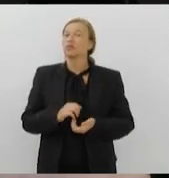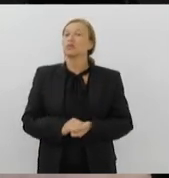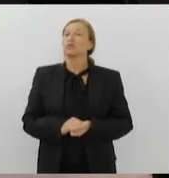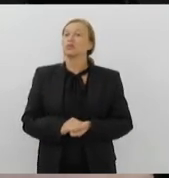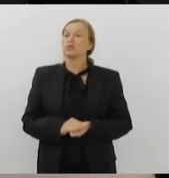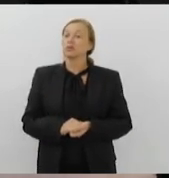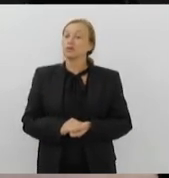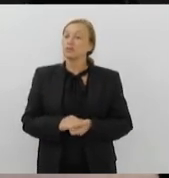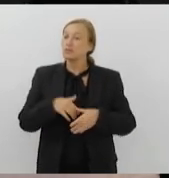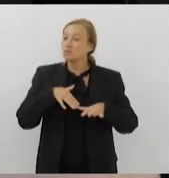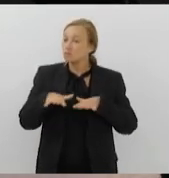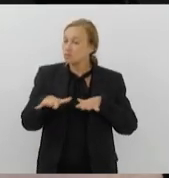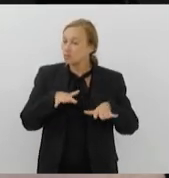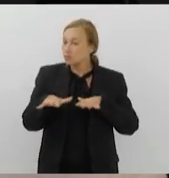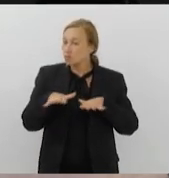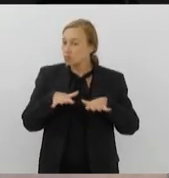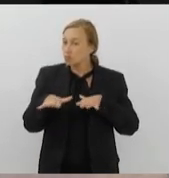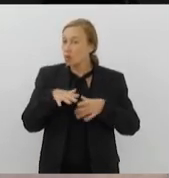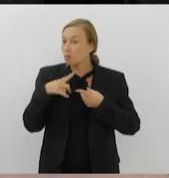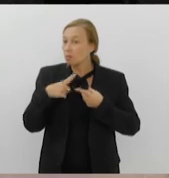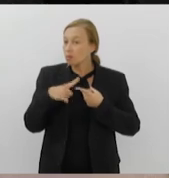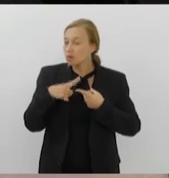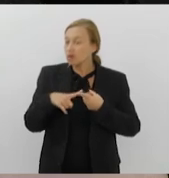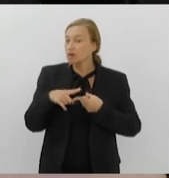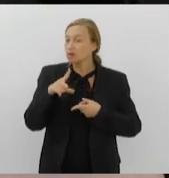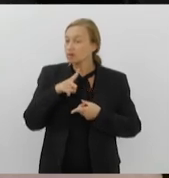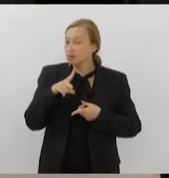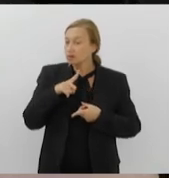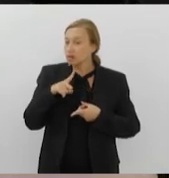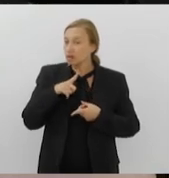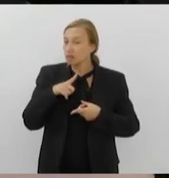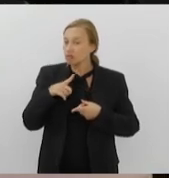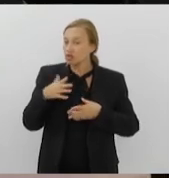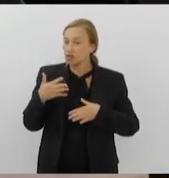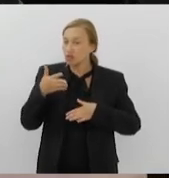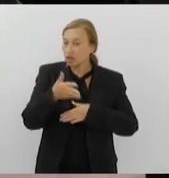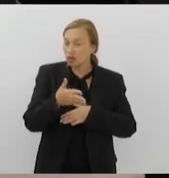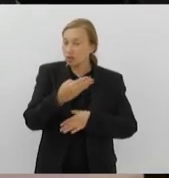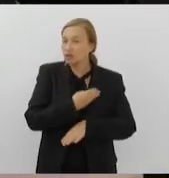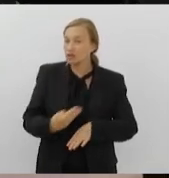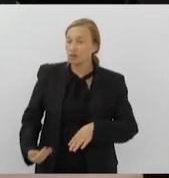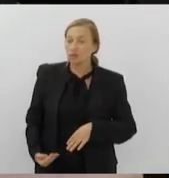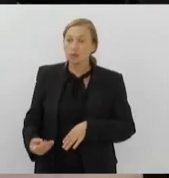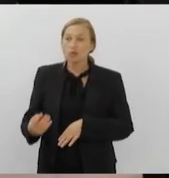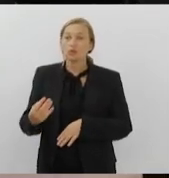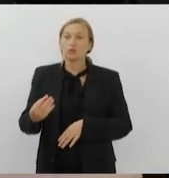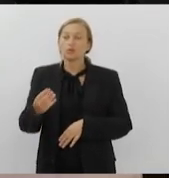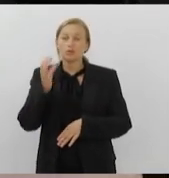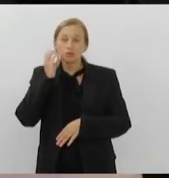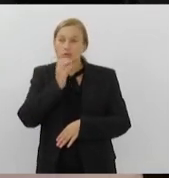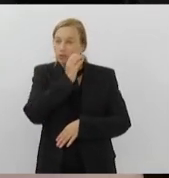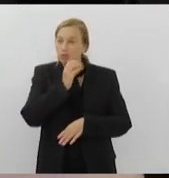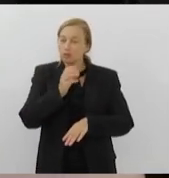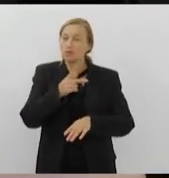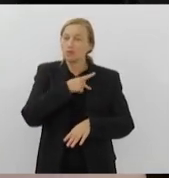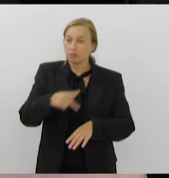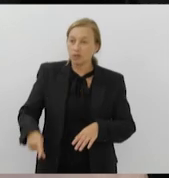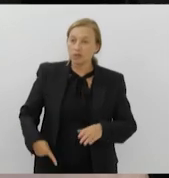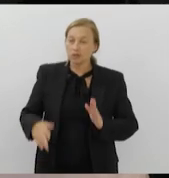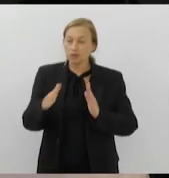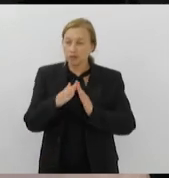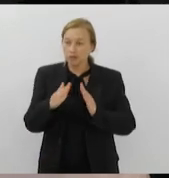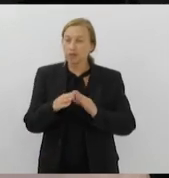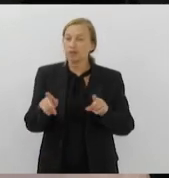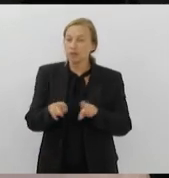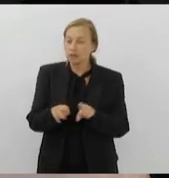vamos movimentar, porque nós temos que levar até o governador Cláudio Castro, até o presidente dessa casa, que também